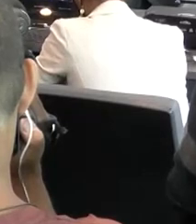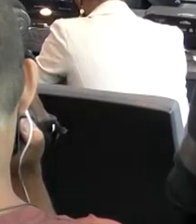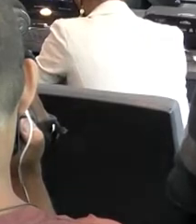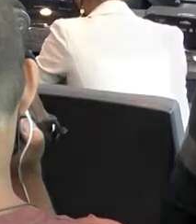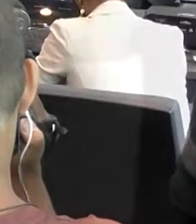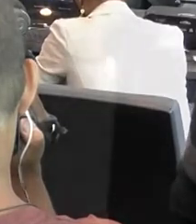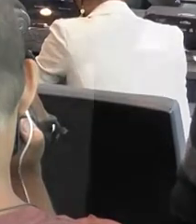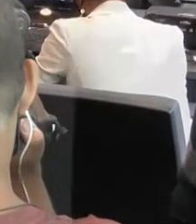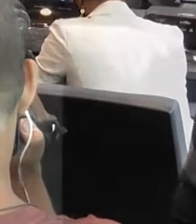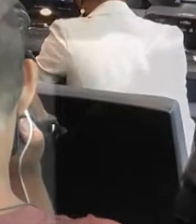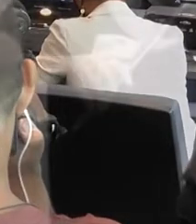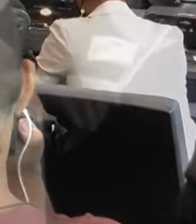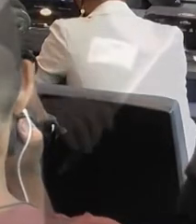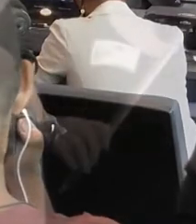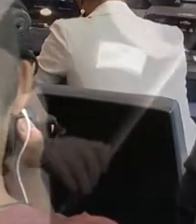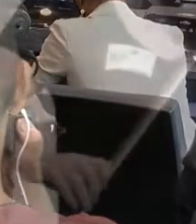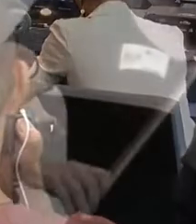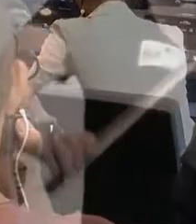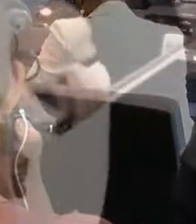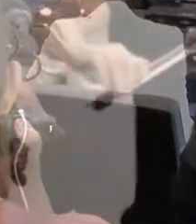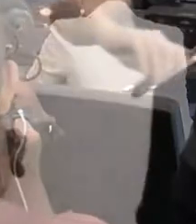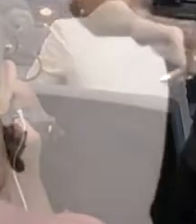E aí